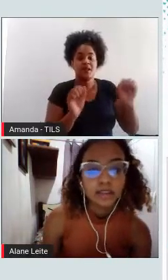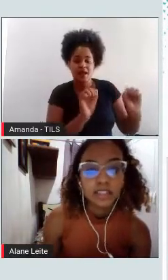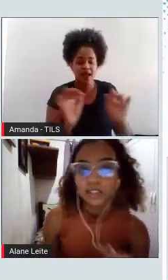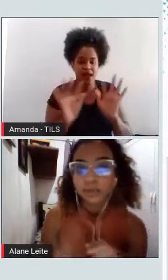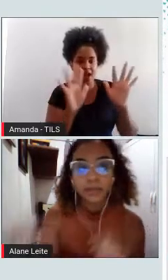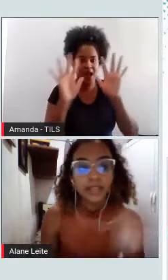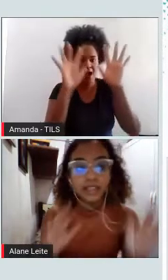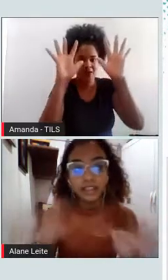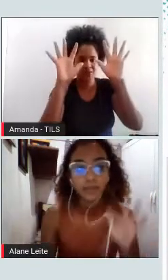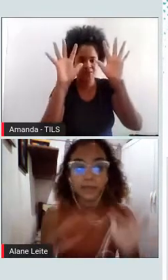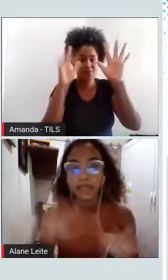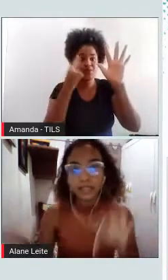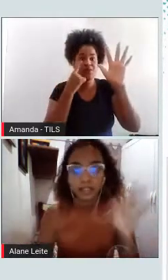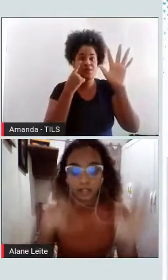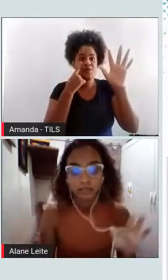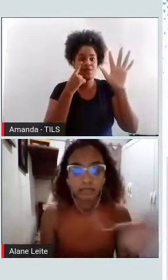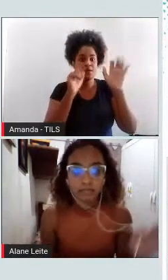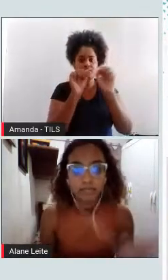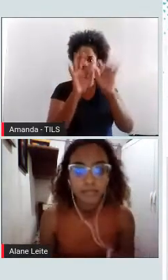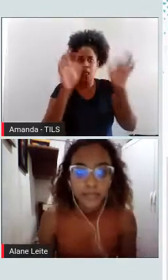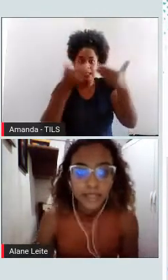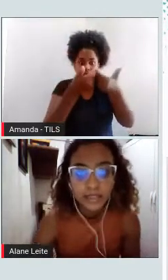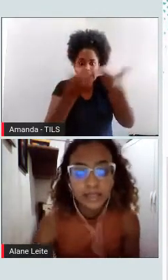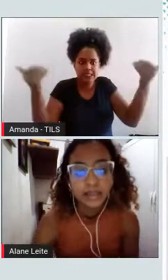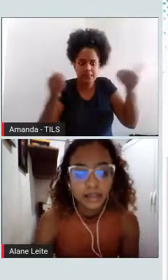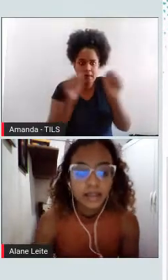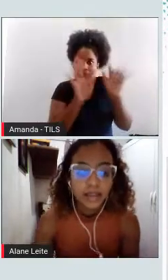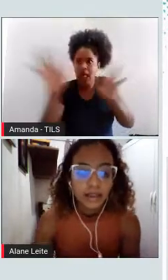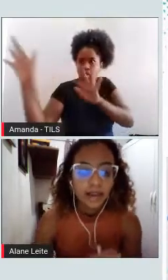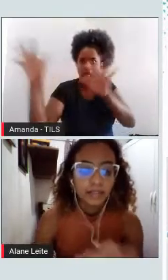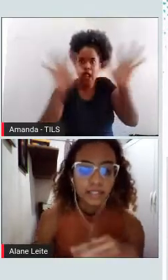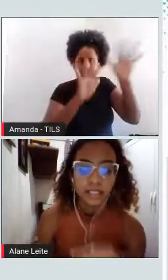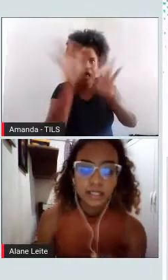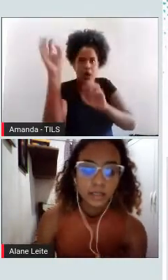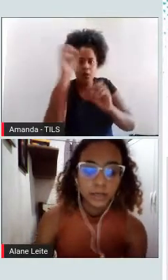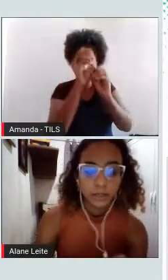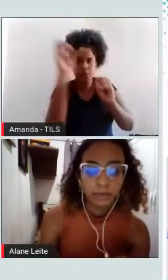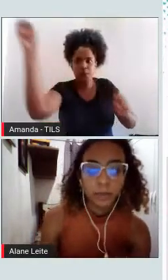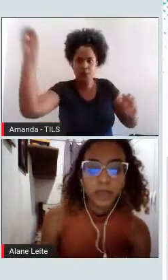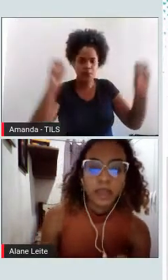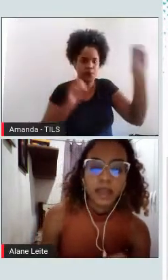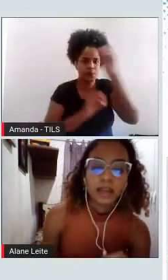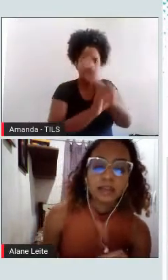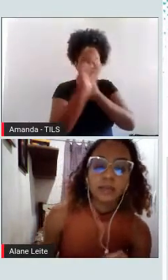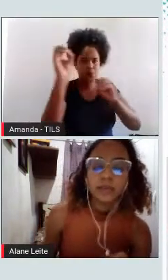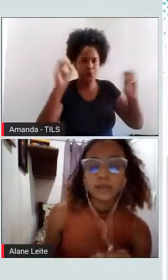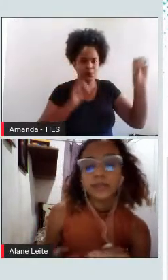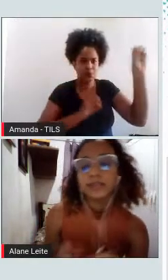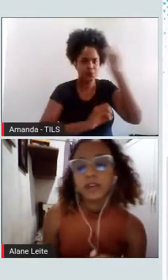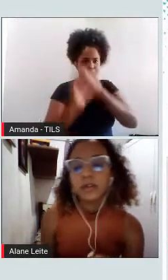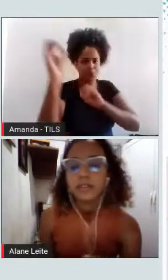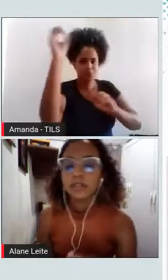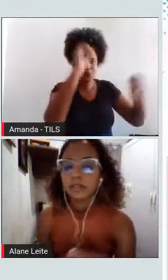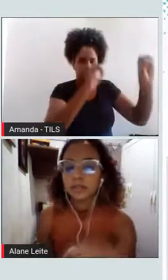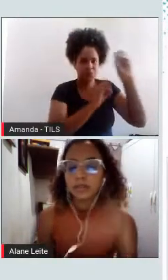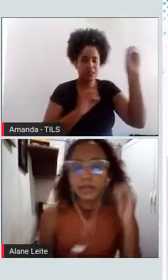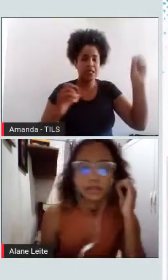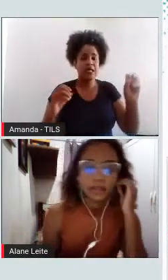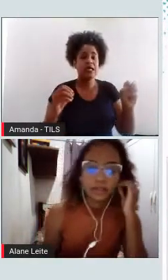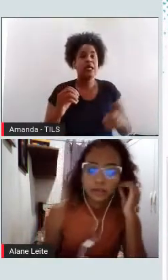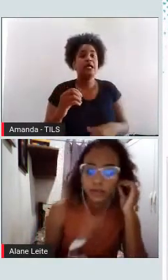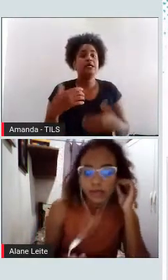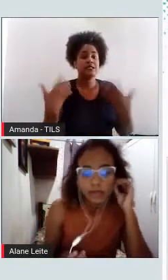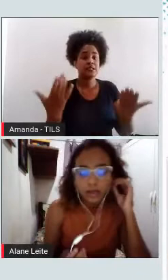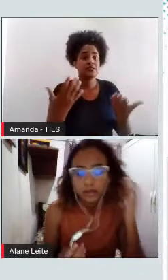as moléculas elas estão bem dispersas, bem afastadas mesmo. Elas vão possuir formas e volumes